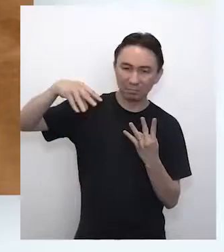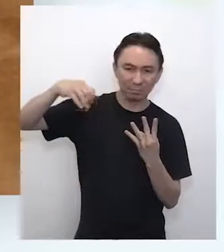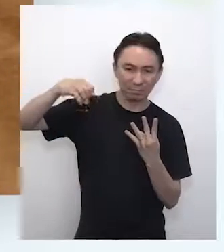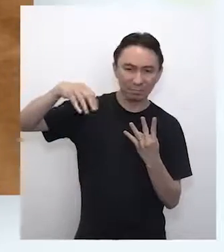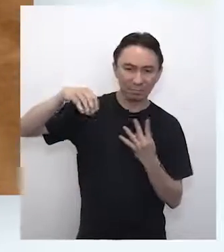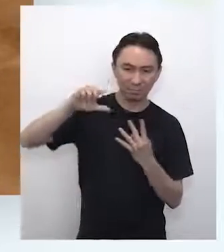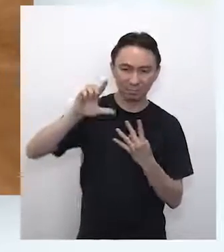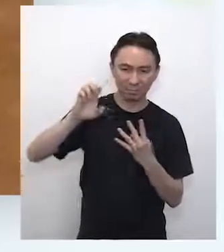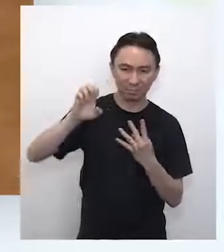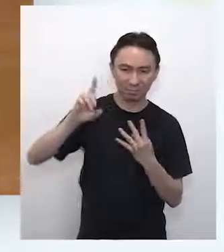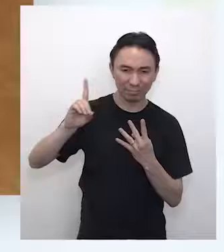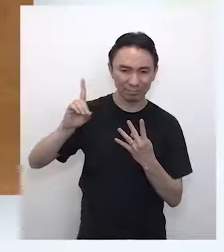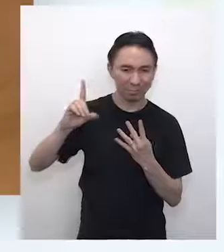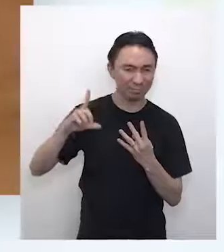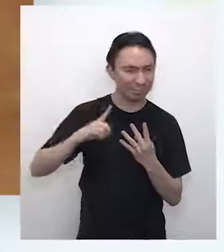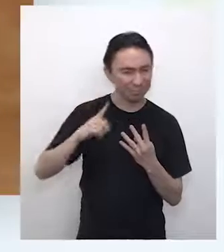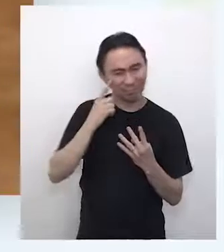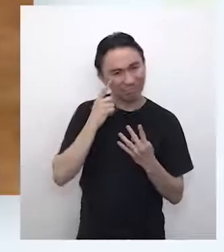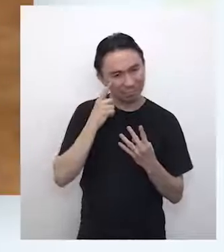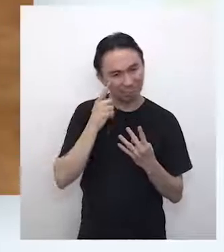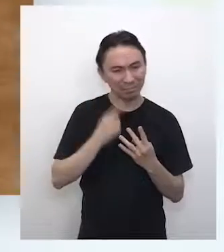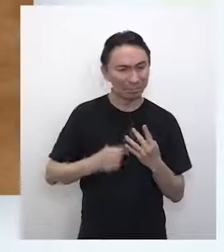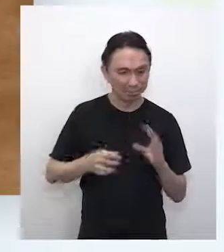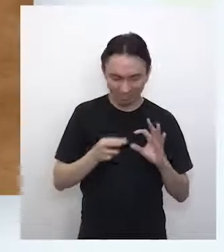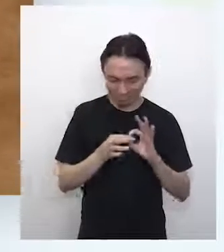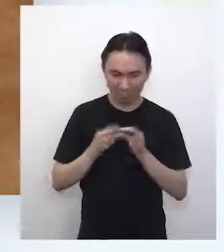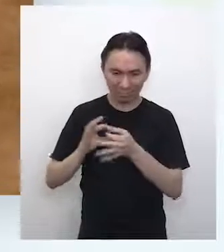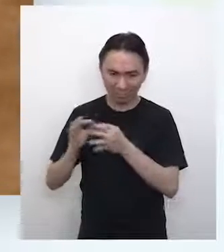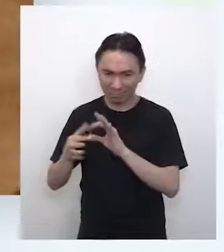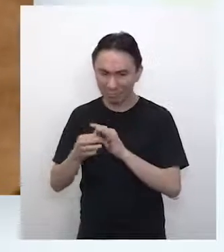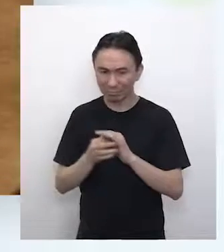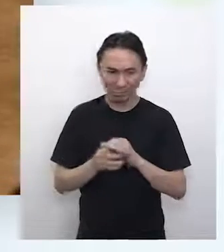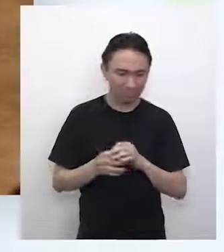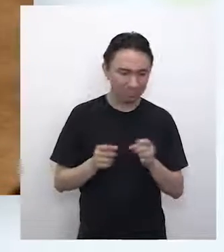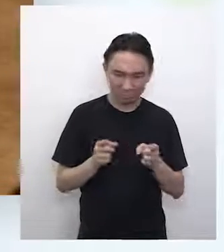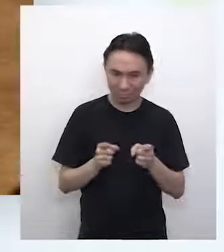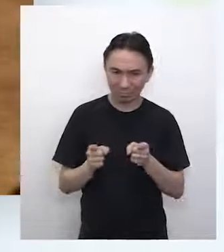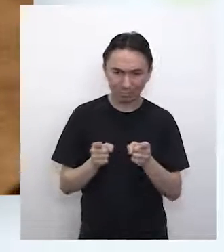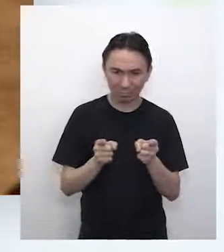paralela, até que saiu bem, tá?